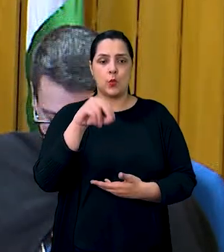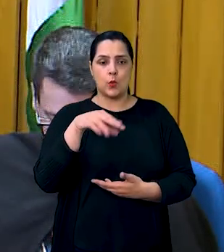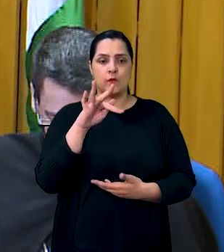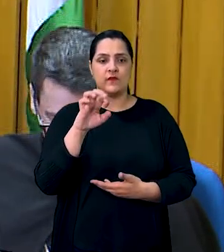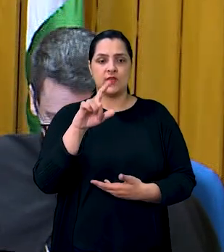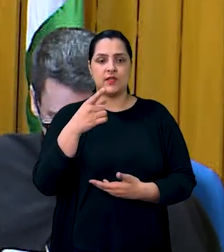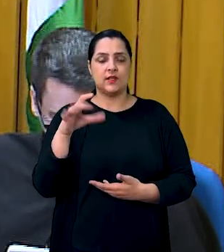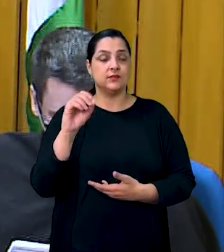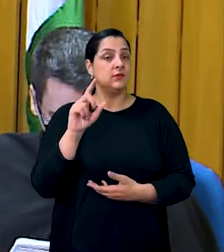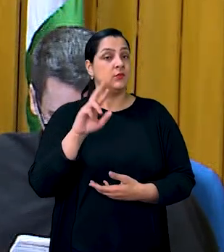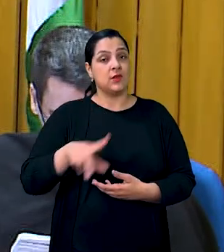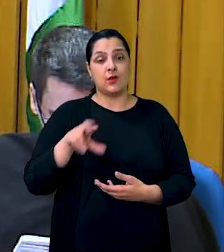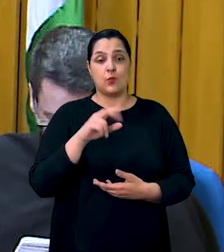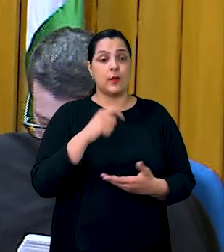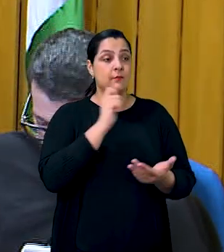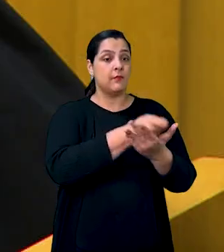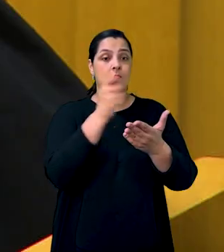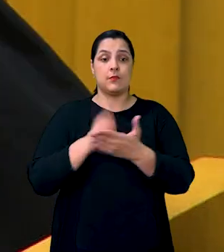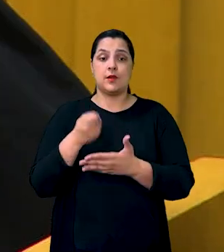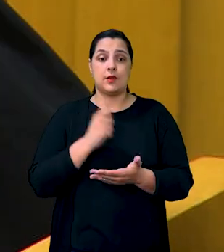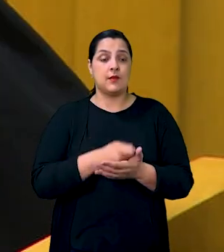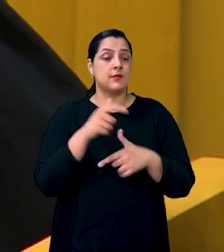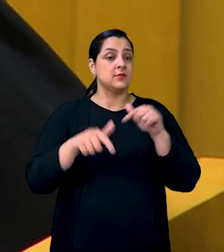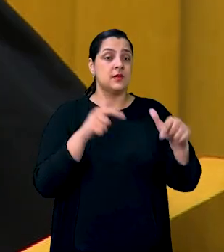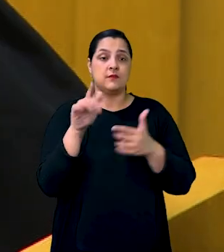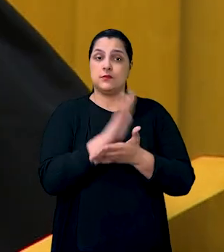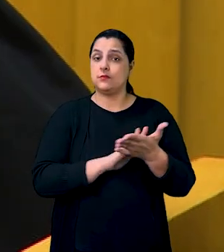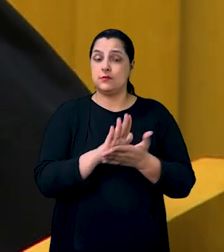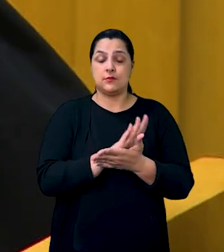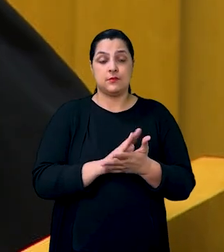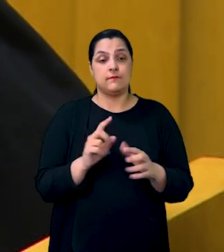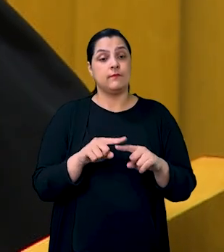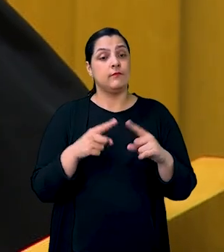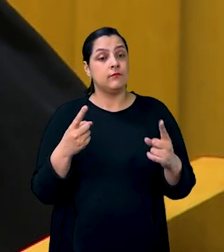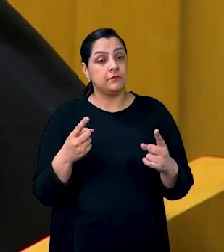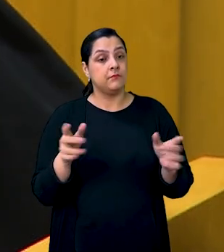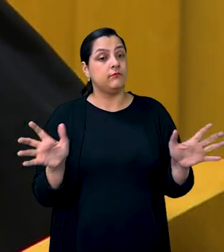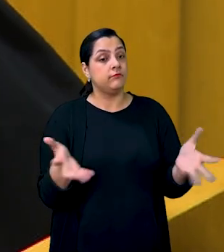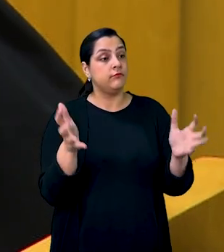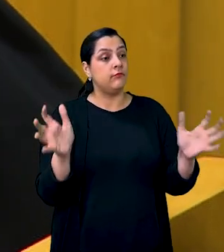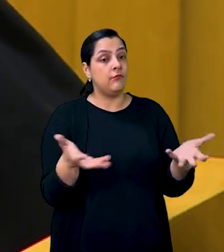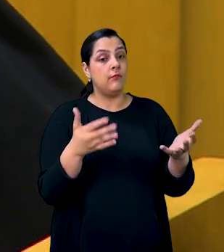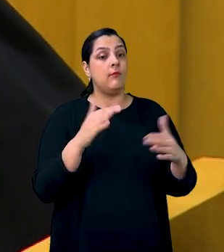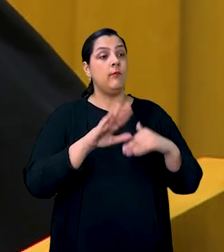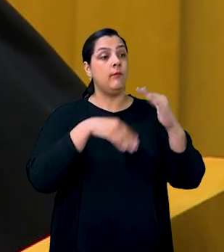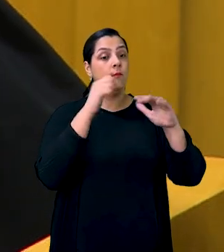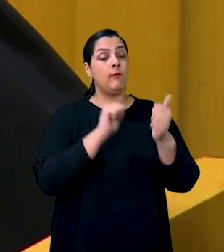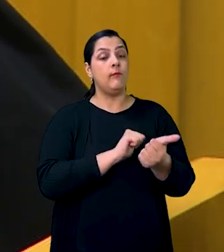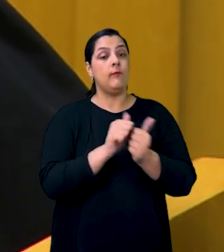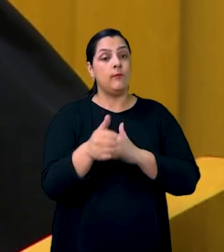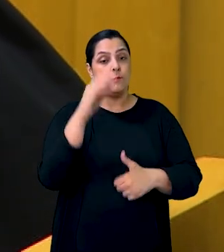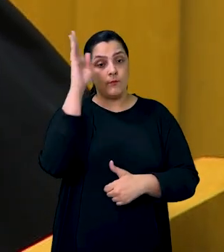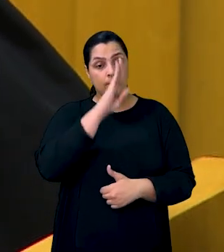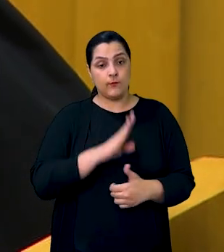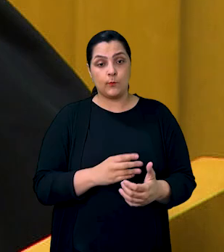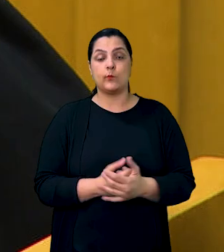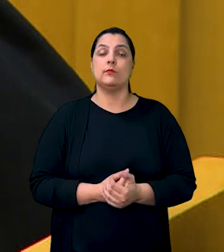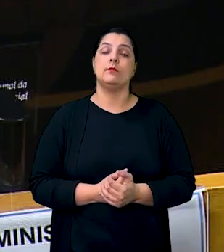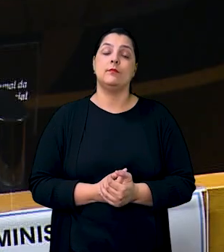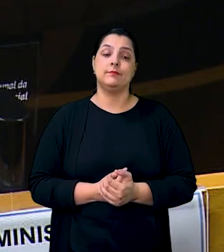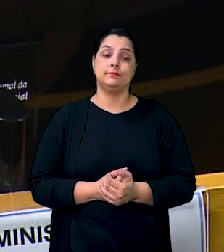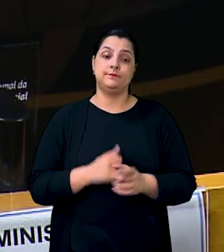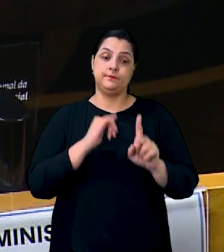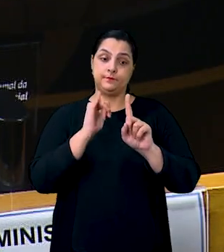Confederação não se destinam a remunerar nenhum tipo de serviço, mas a fomentar o desenvolvimento do esporte no